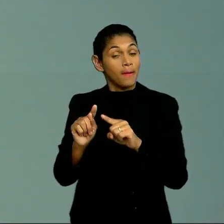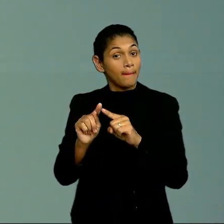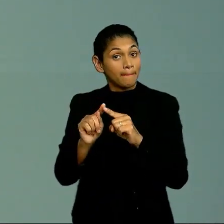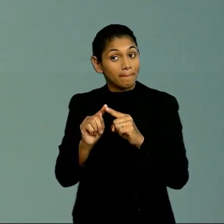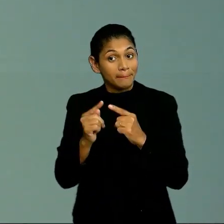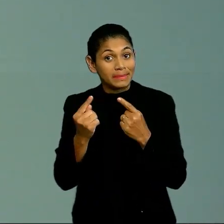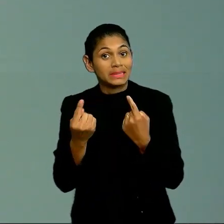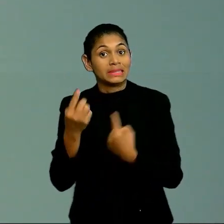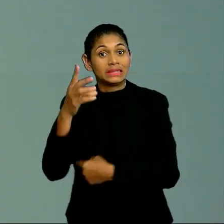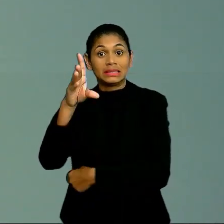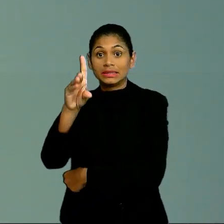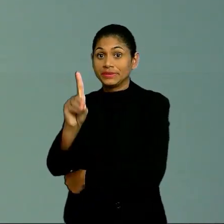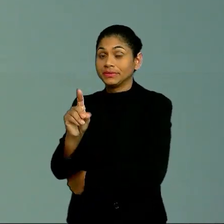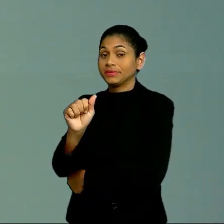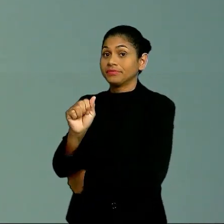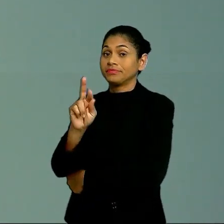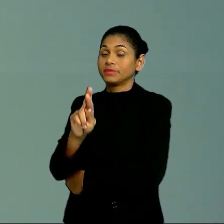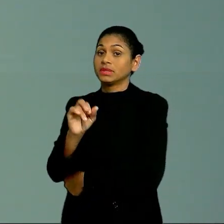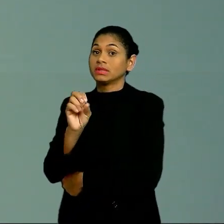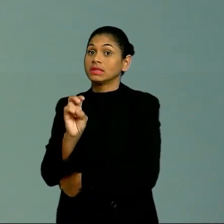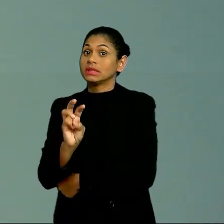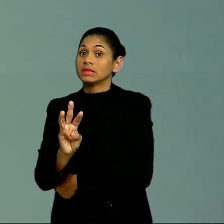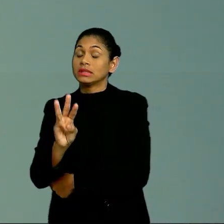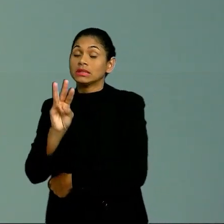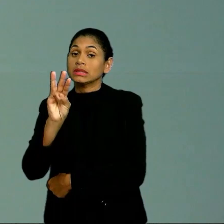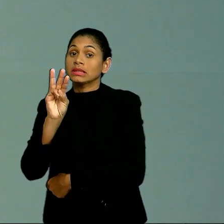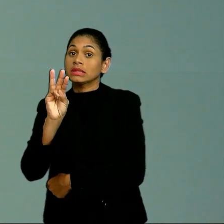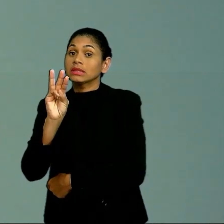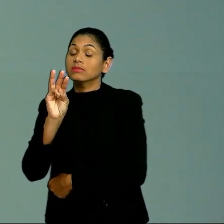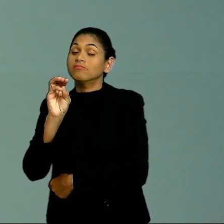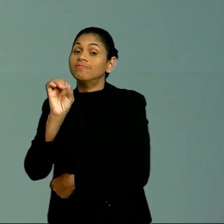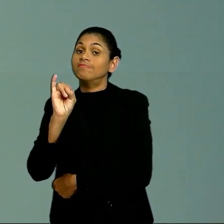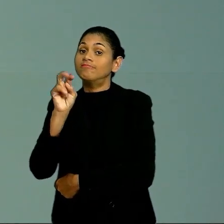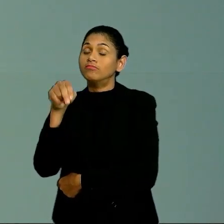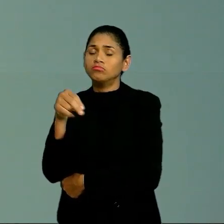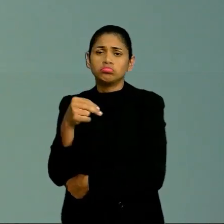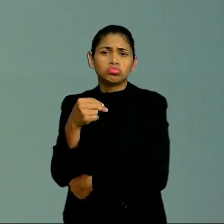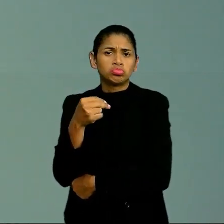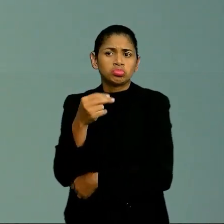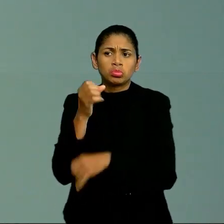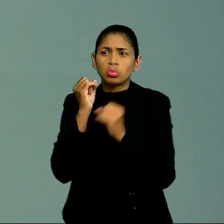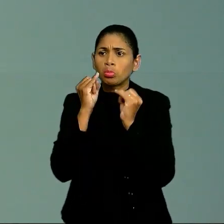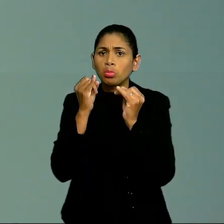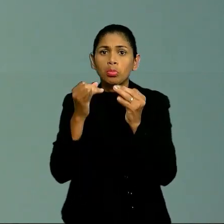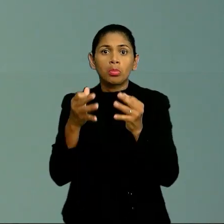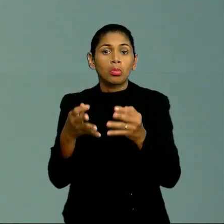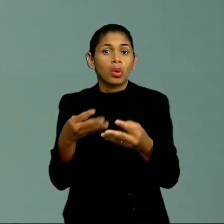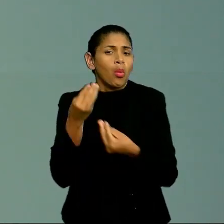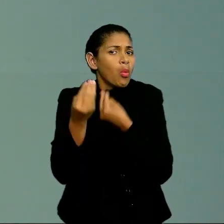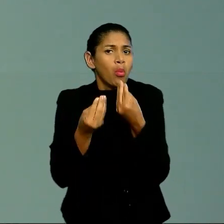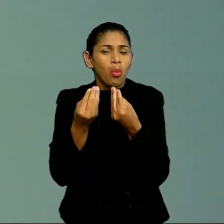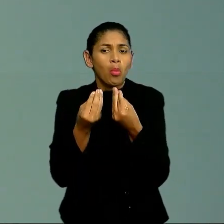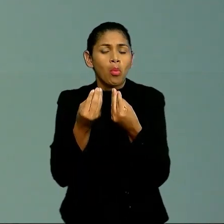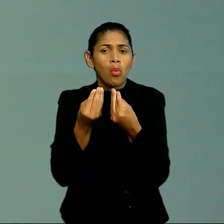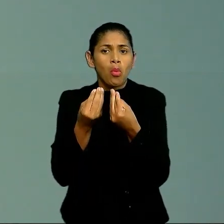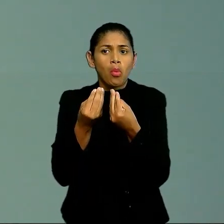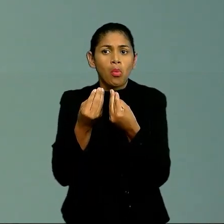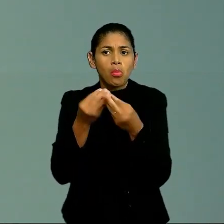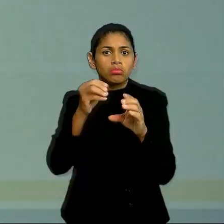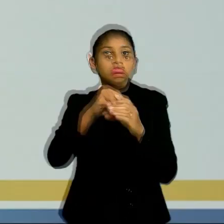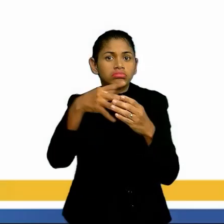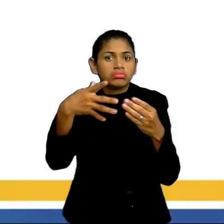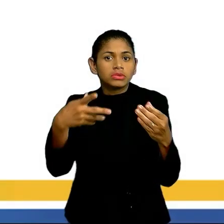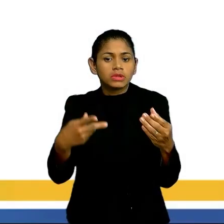não conseguia explicar como é que essas características eram passado adiante. E com